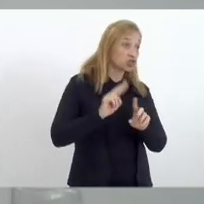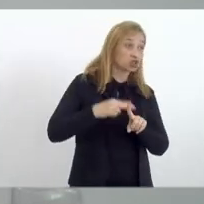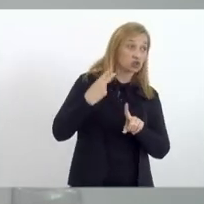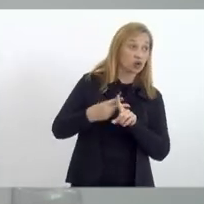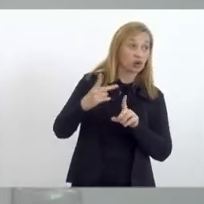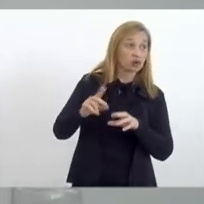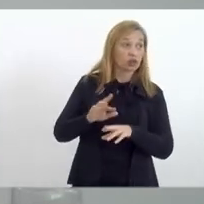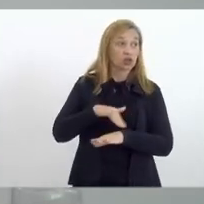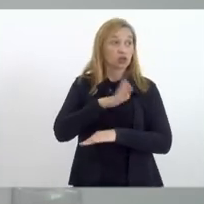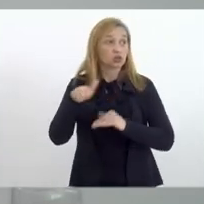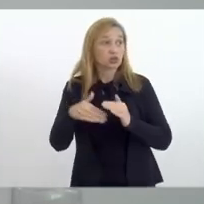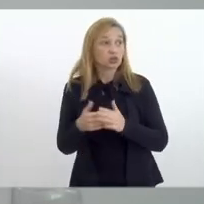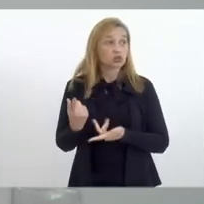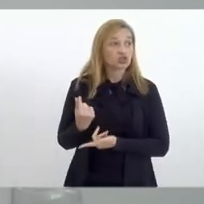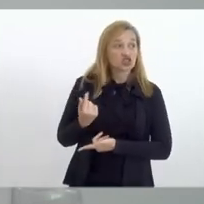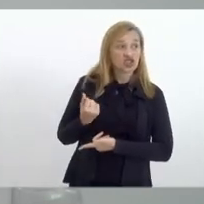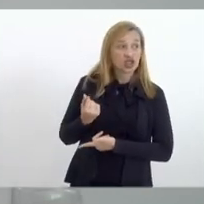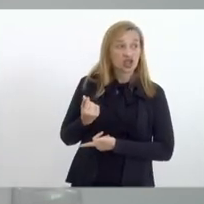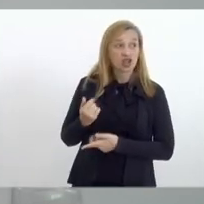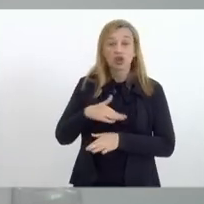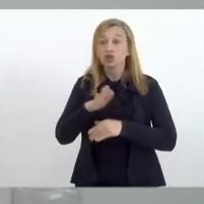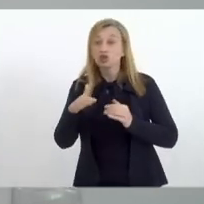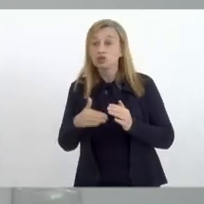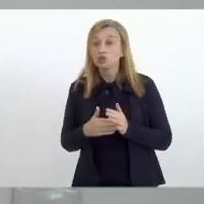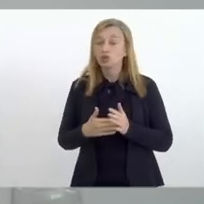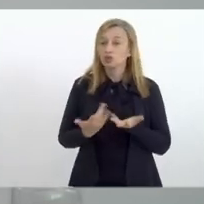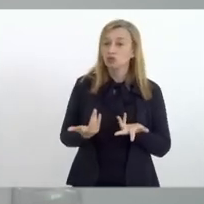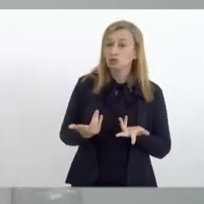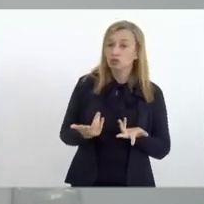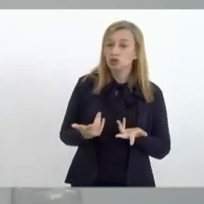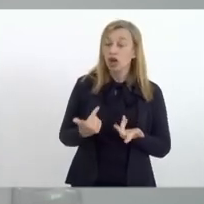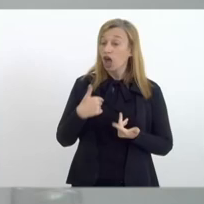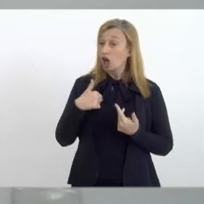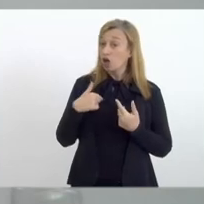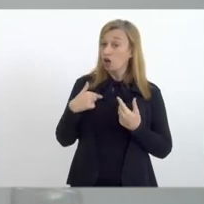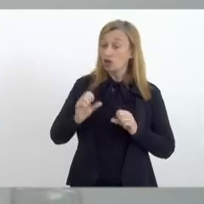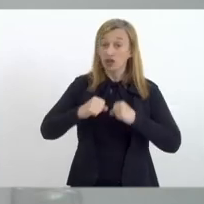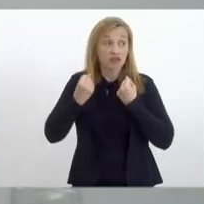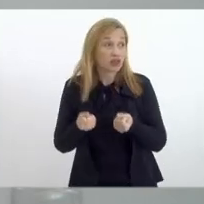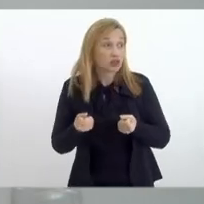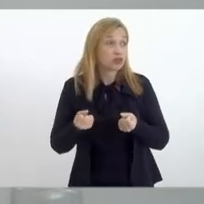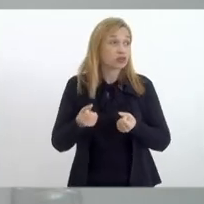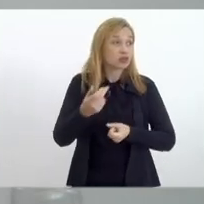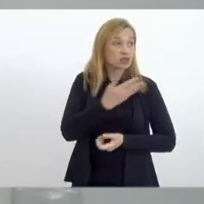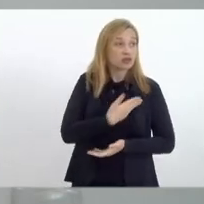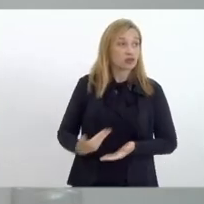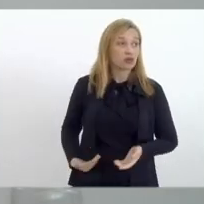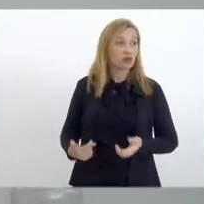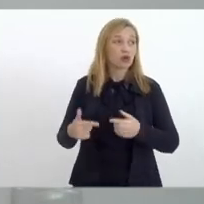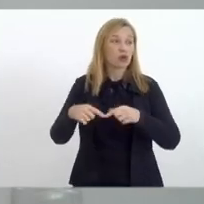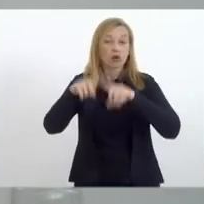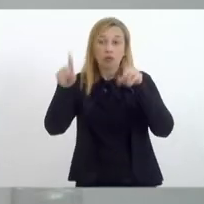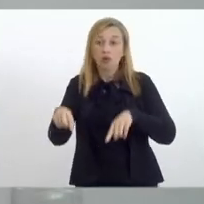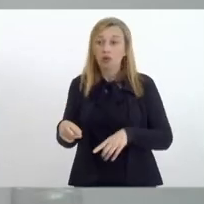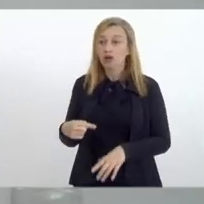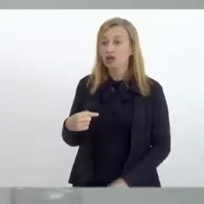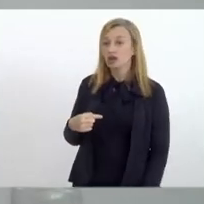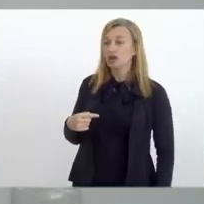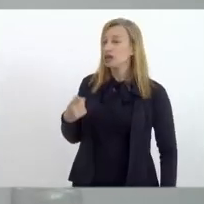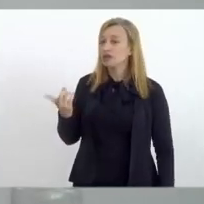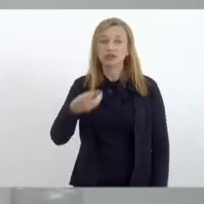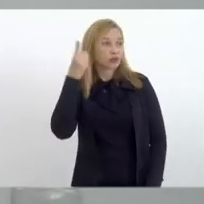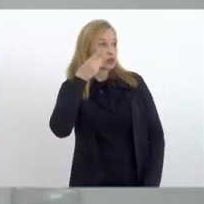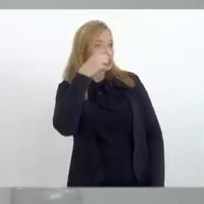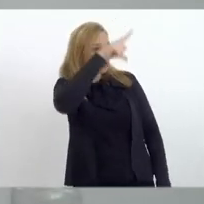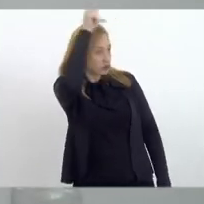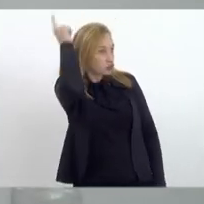as gratificações e todas as licenças do mundo, eu sou o defensor do servidor público, e o otário aqui, o deputado